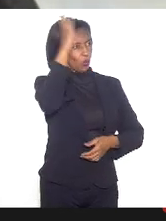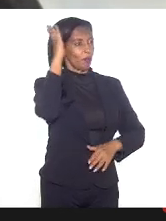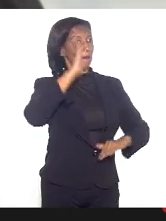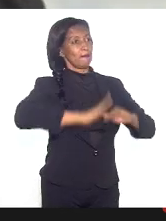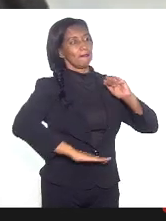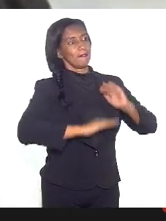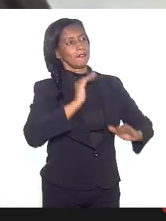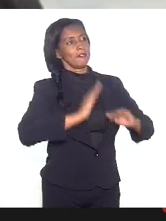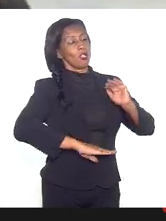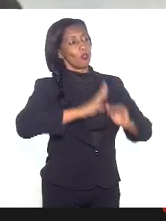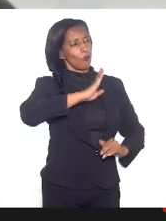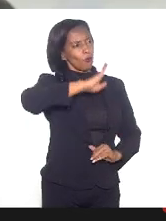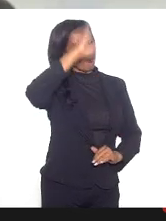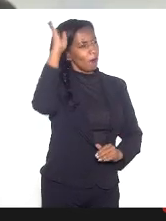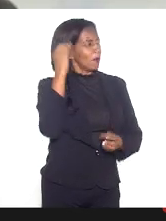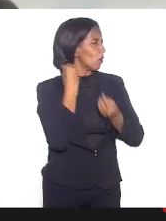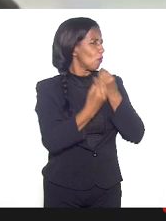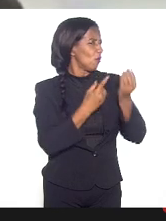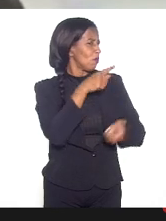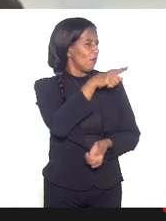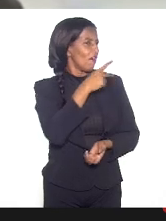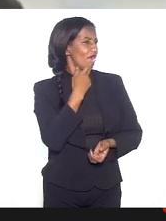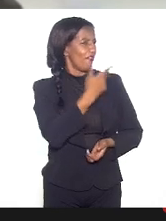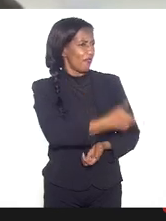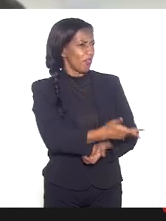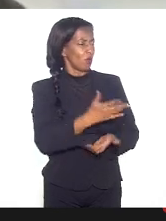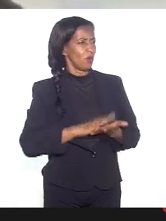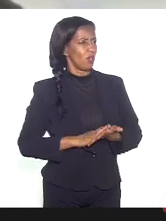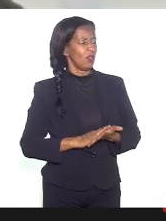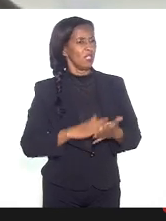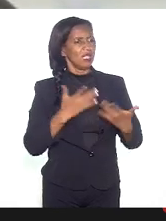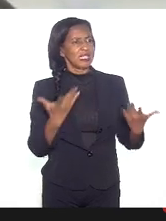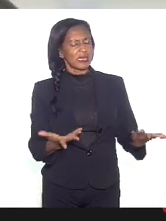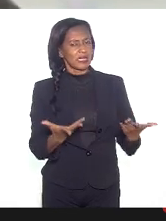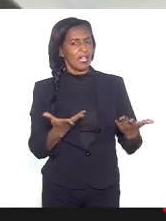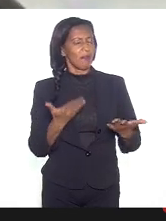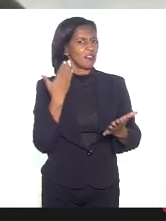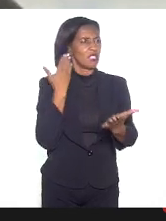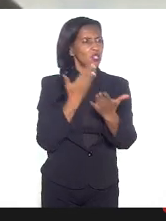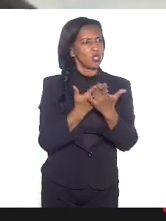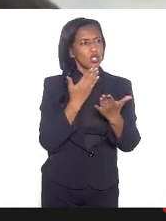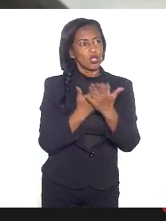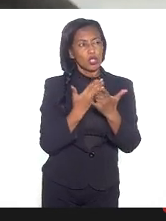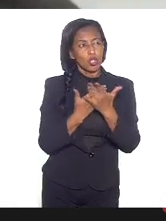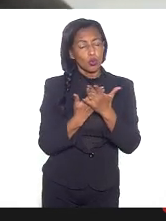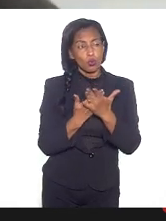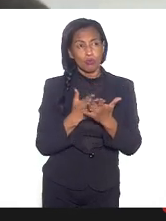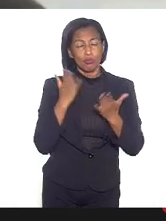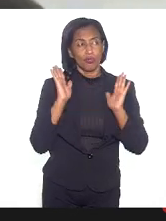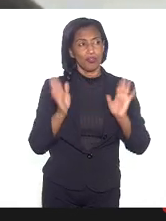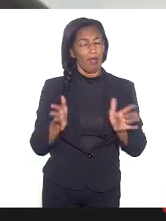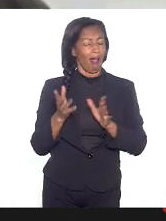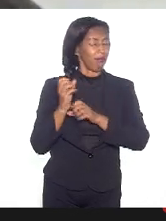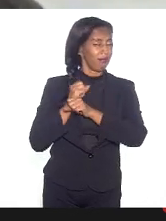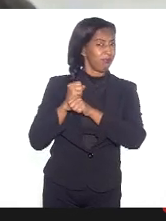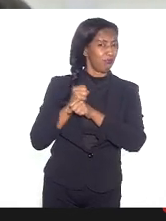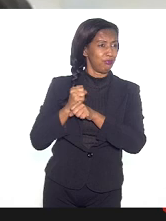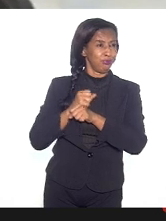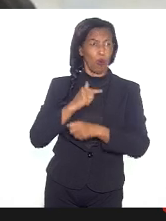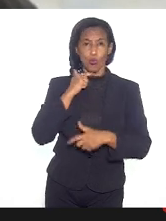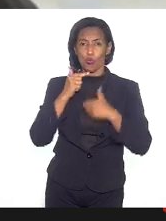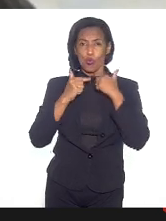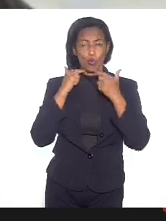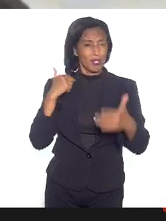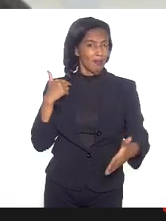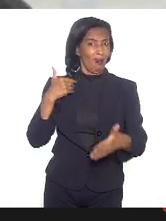Bombeiros está, como Vossa Excelência acabou de dizer, para fazer esse estudo há tanto tempo, não conseguiu fazê-lo